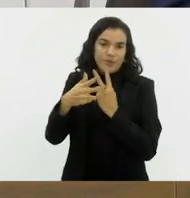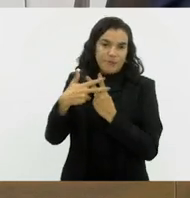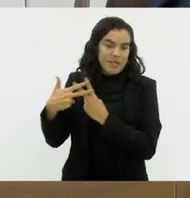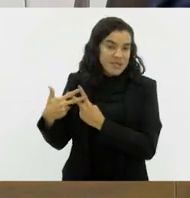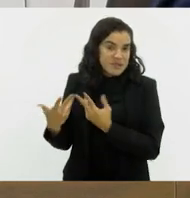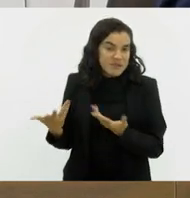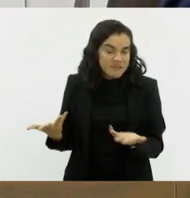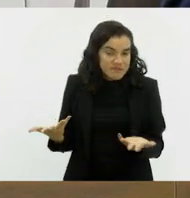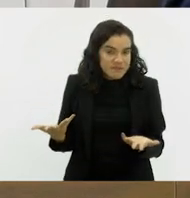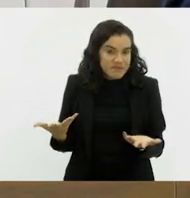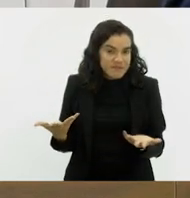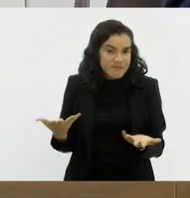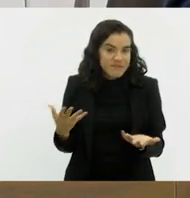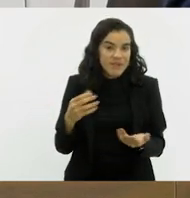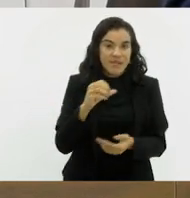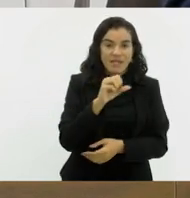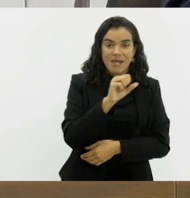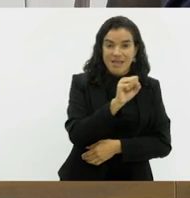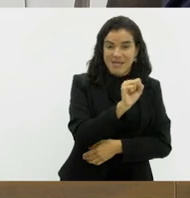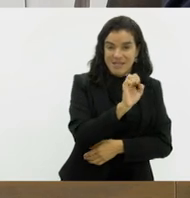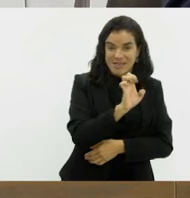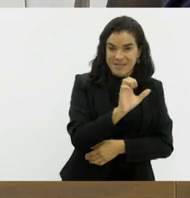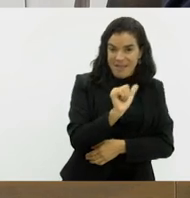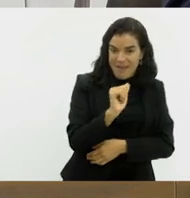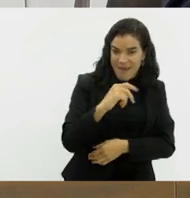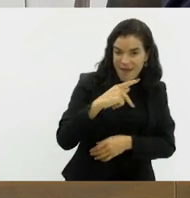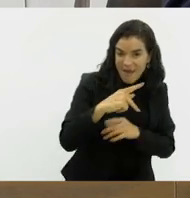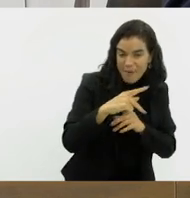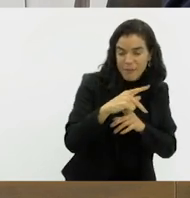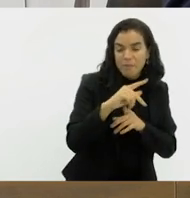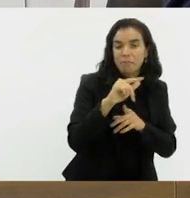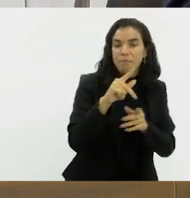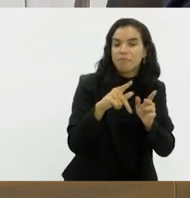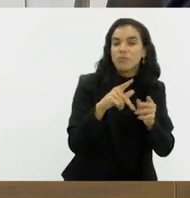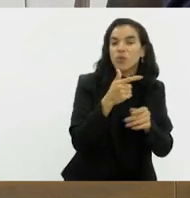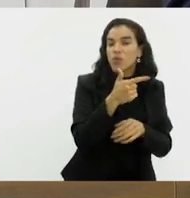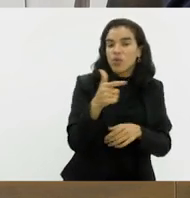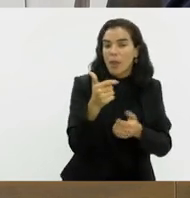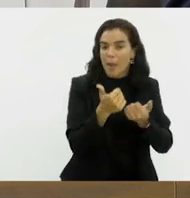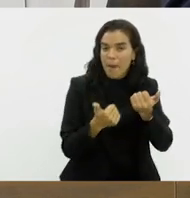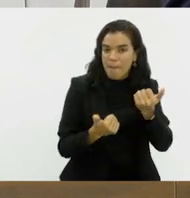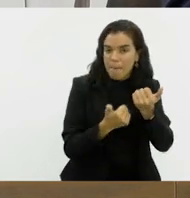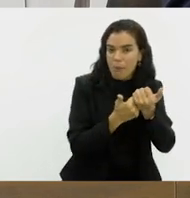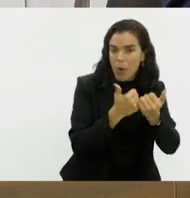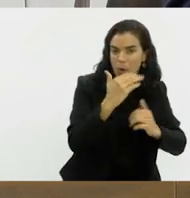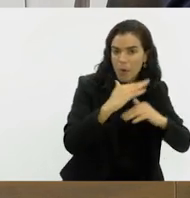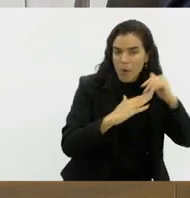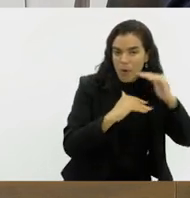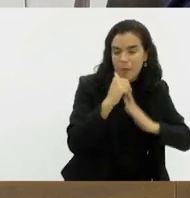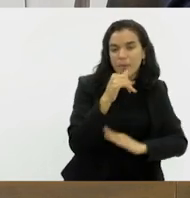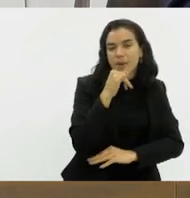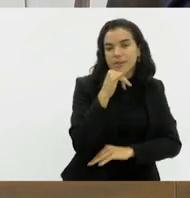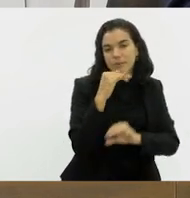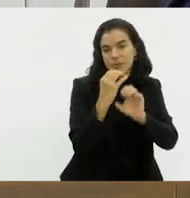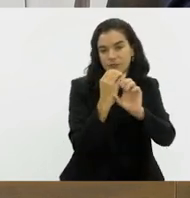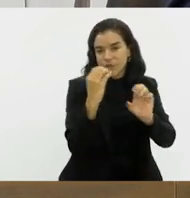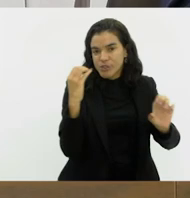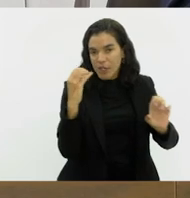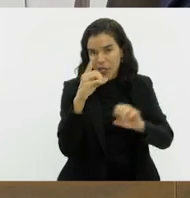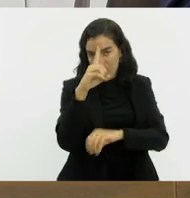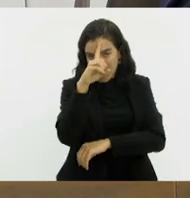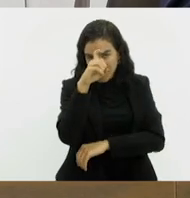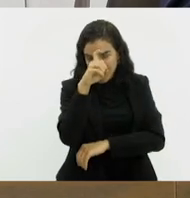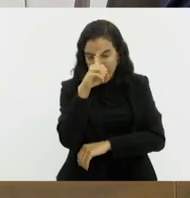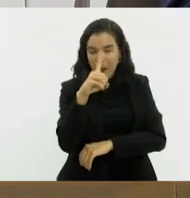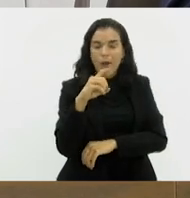reforma executada pela CEAP, sem um apoio técnico, né, de um, por exemplo, um engenheiro hospitalar, um